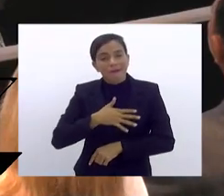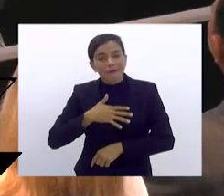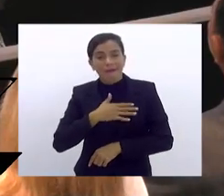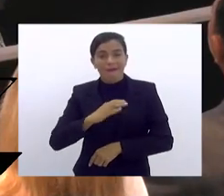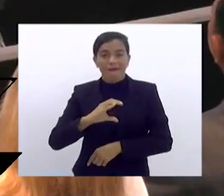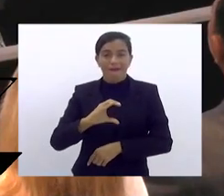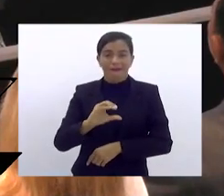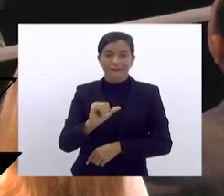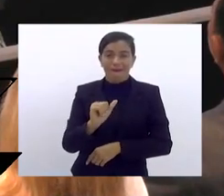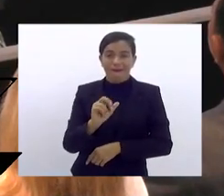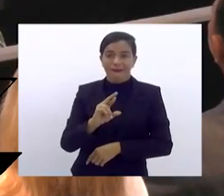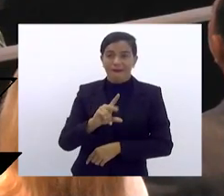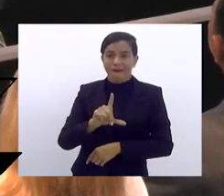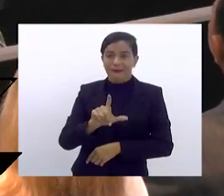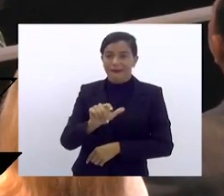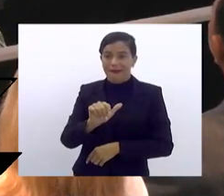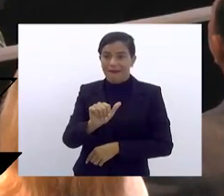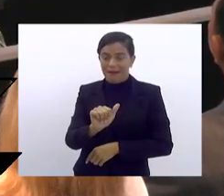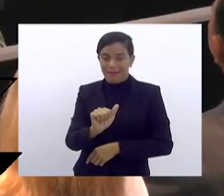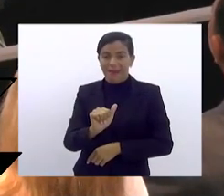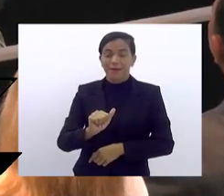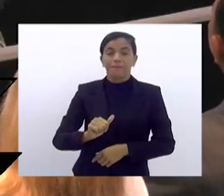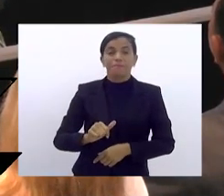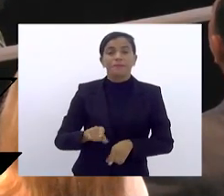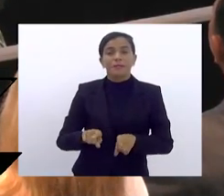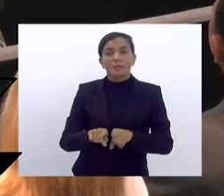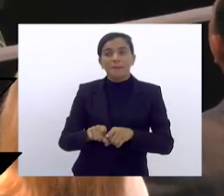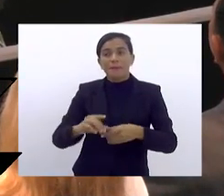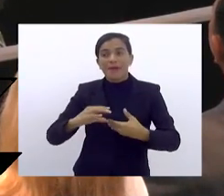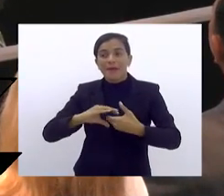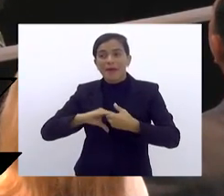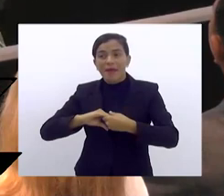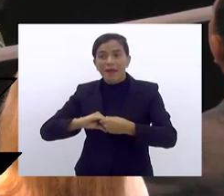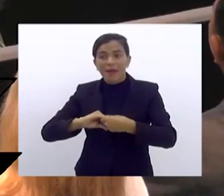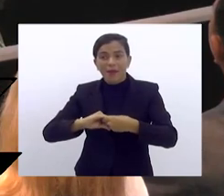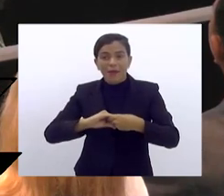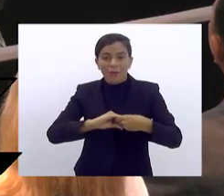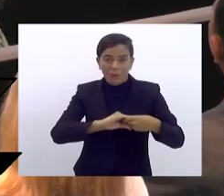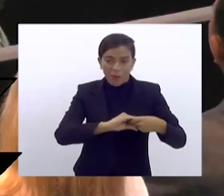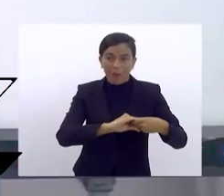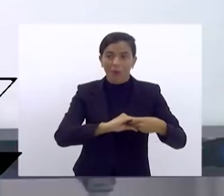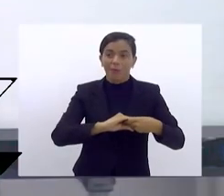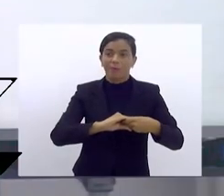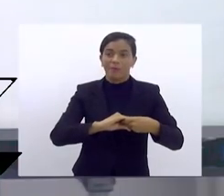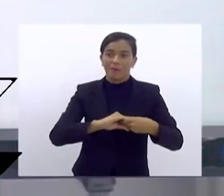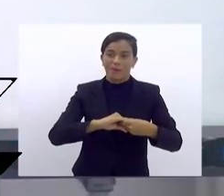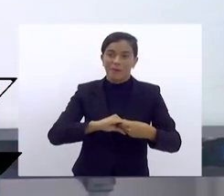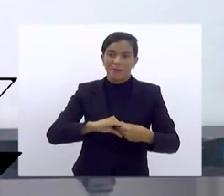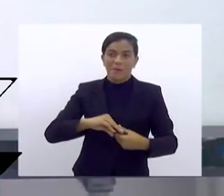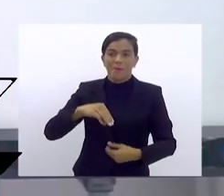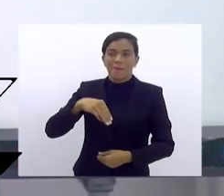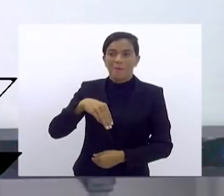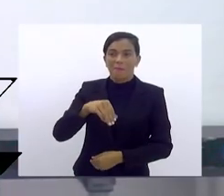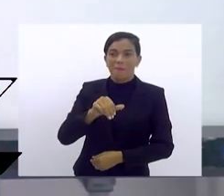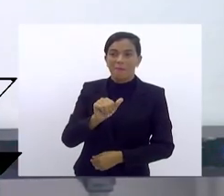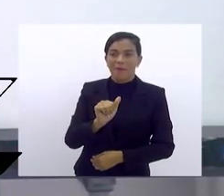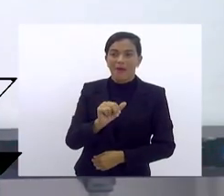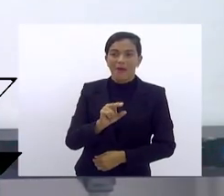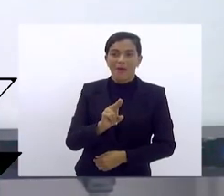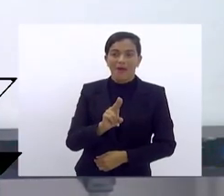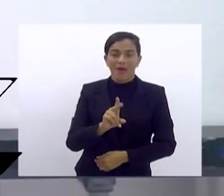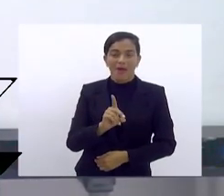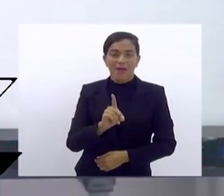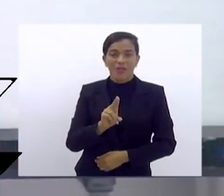e também cumprimentar o Madureira que é um dos